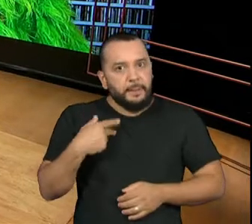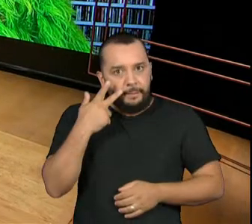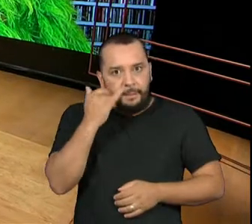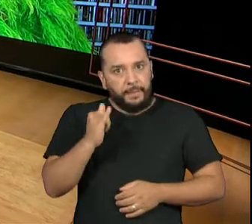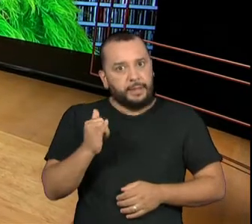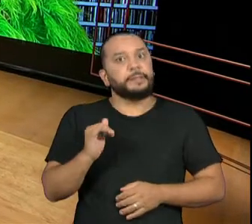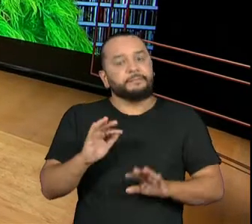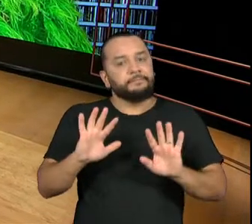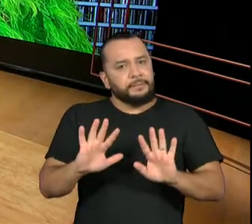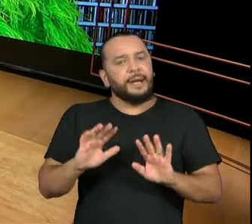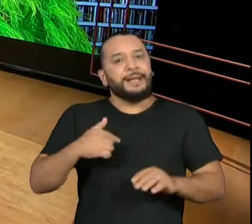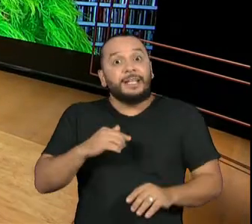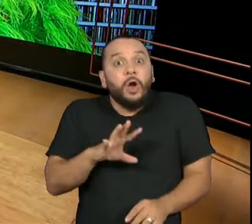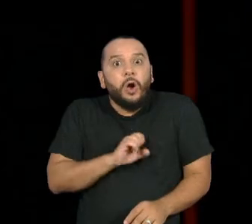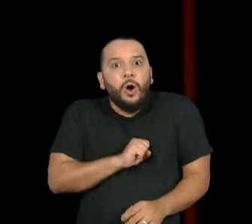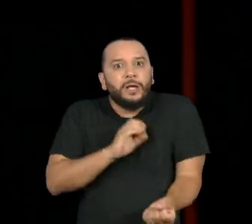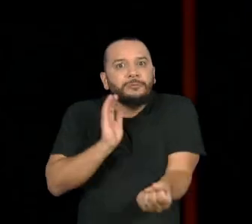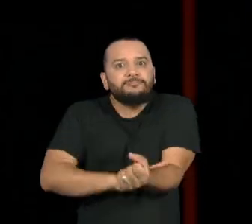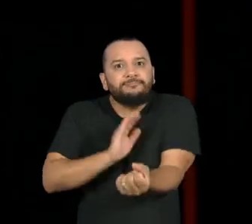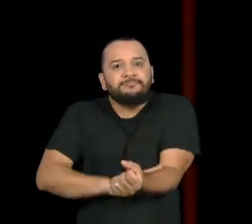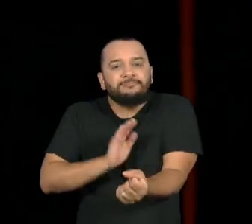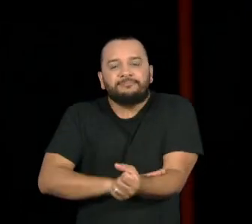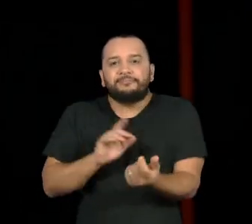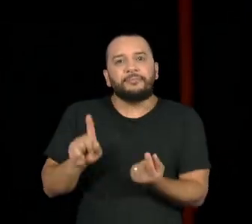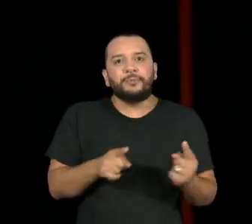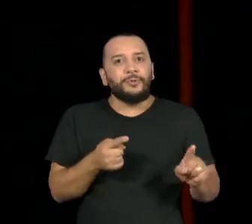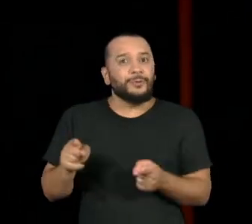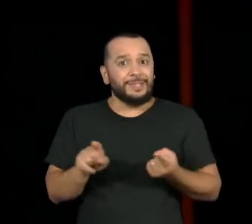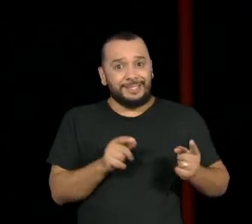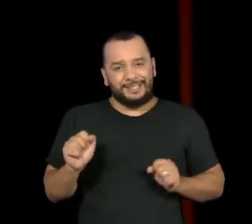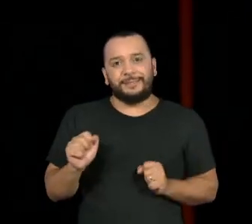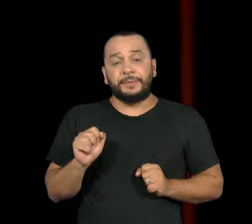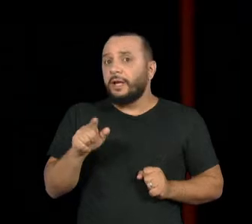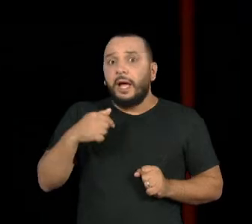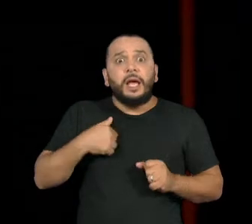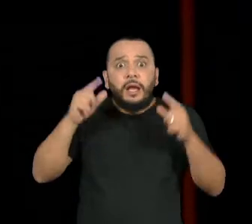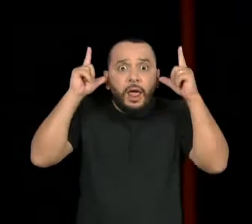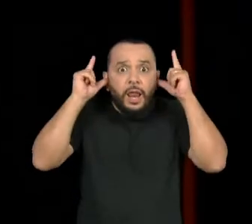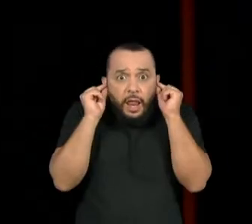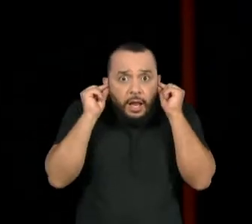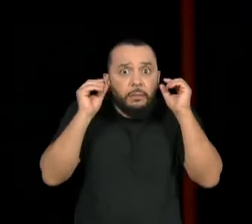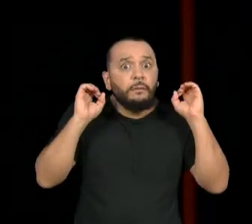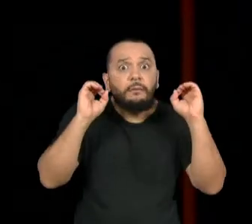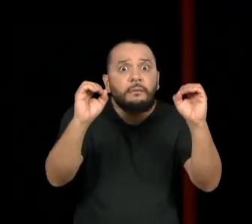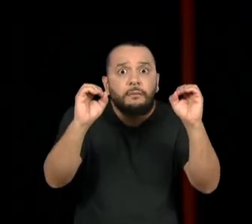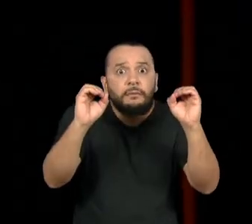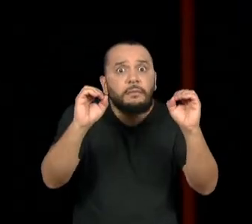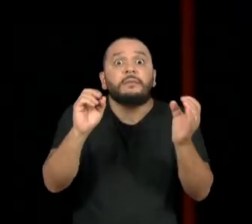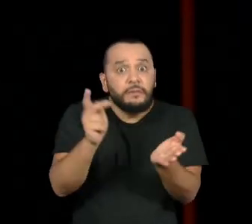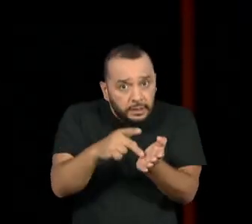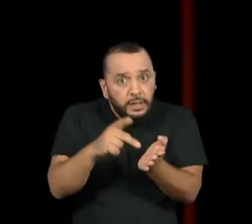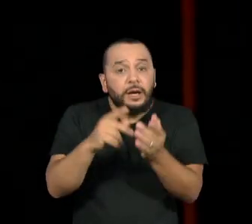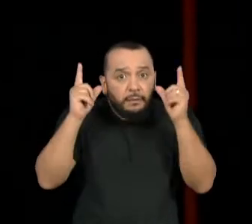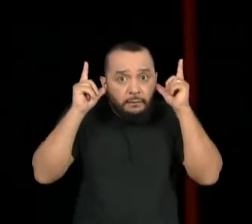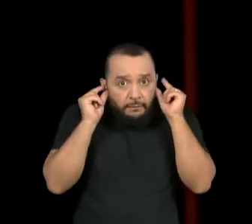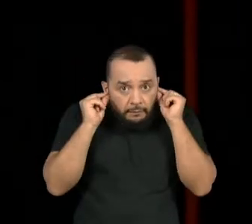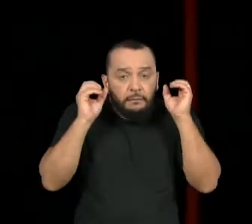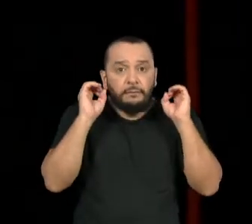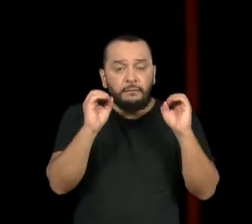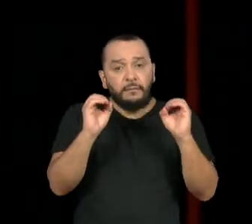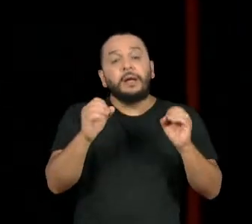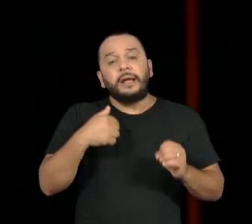foi intenso. Tanto que, mesmo sem ele escutar, Atílio, ele ia com